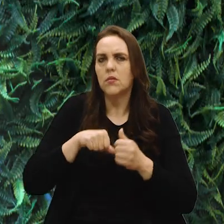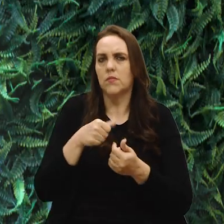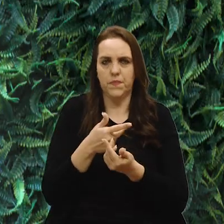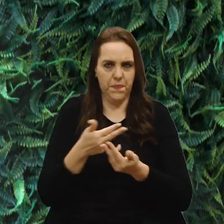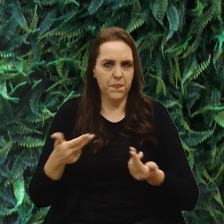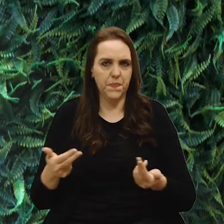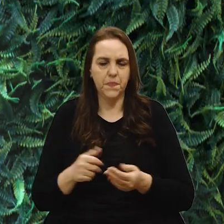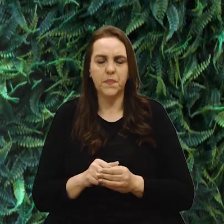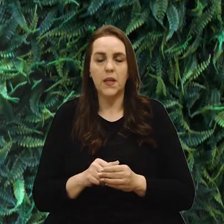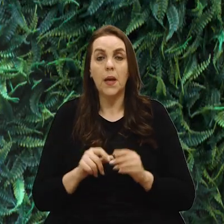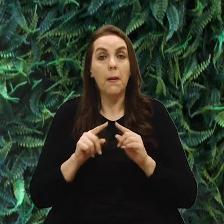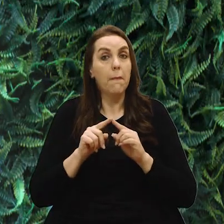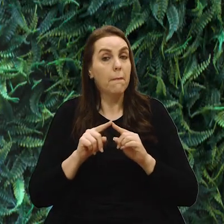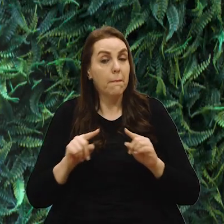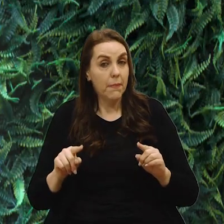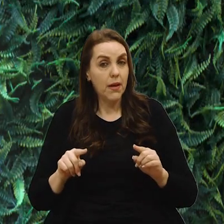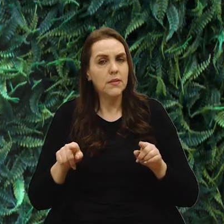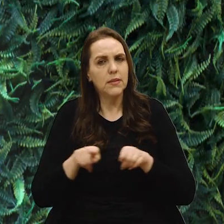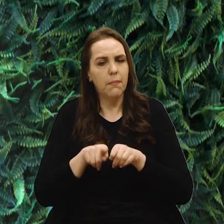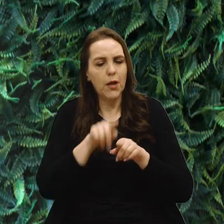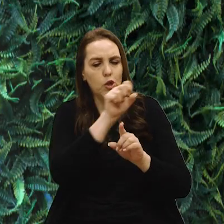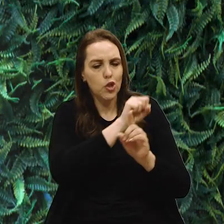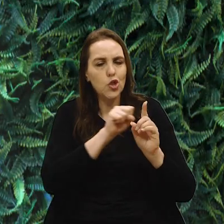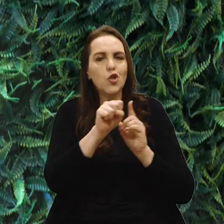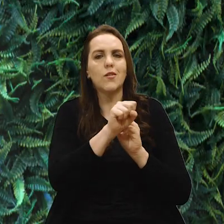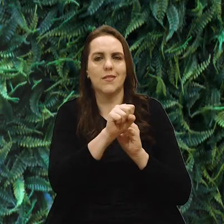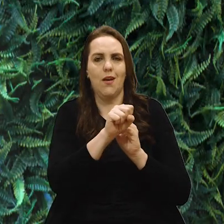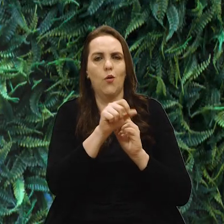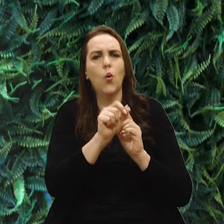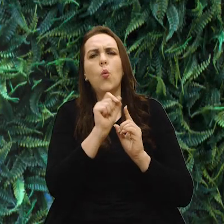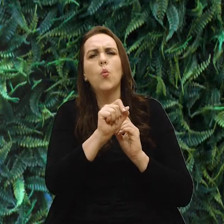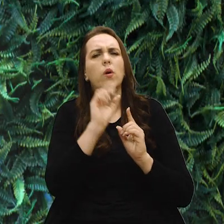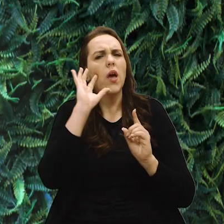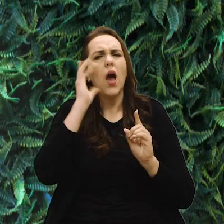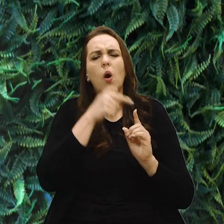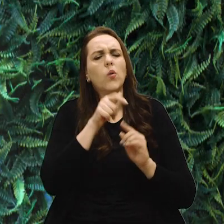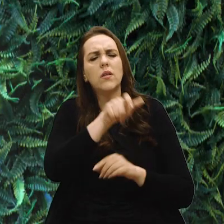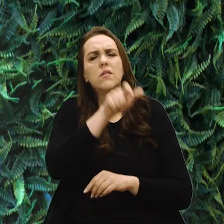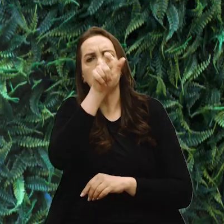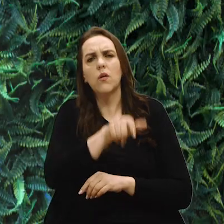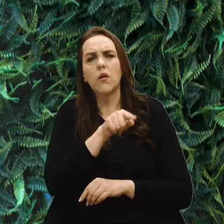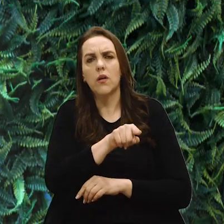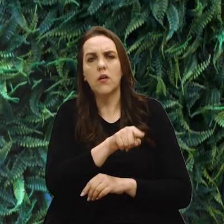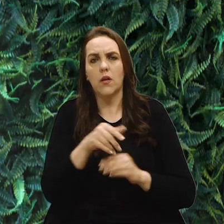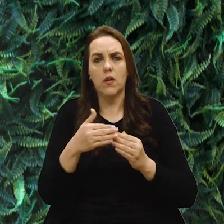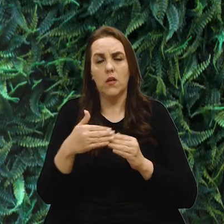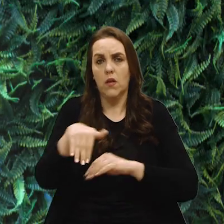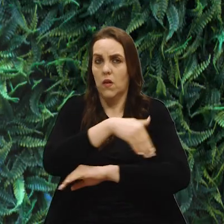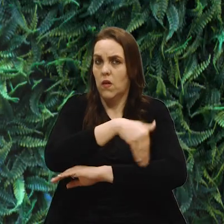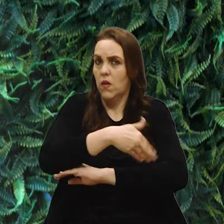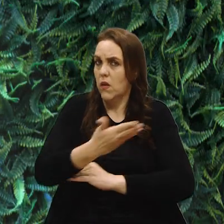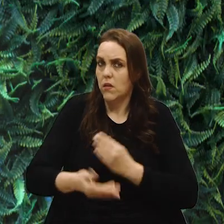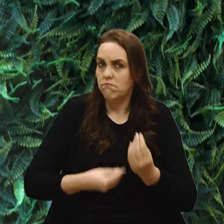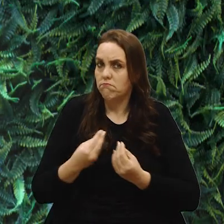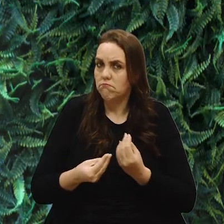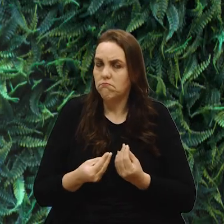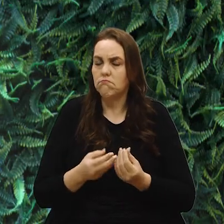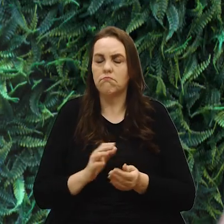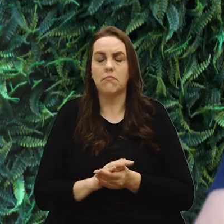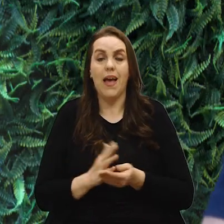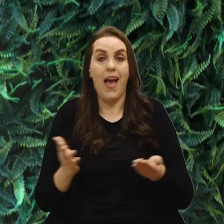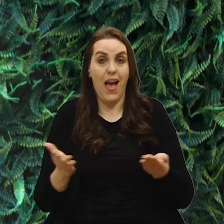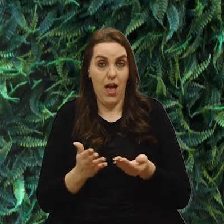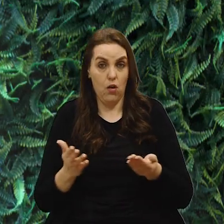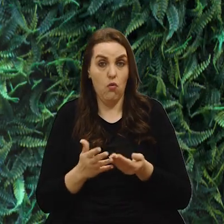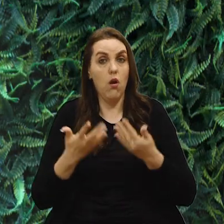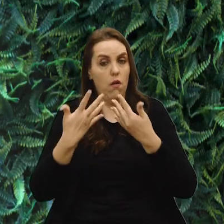jeito, assim, né? Mas, assim, olhar também a causa social que está colocada ali é imprescindível nessa lógica, porque a gente